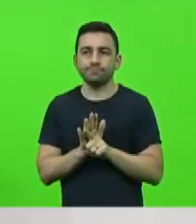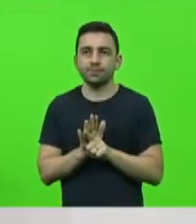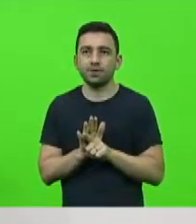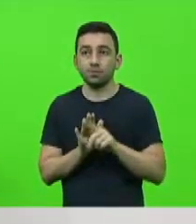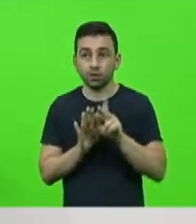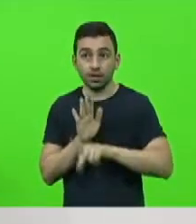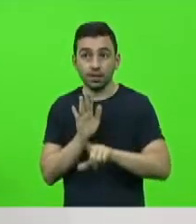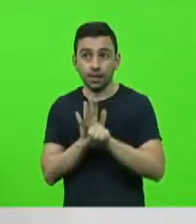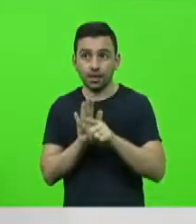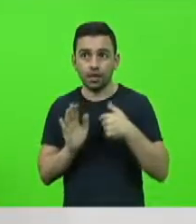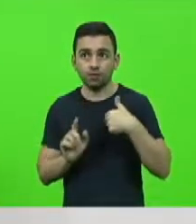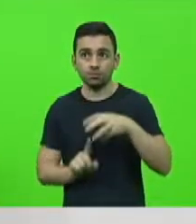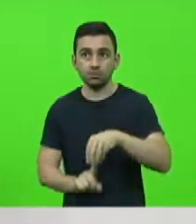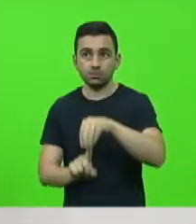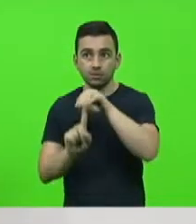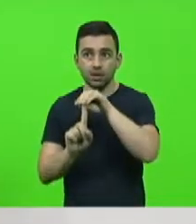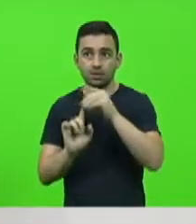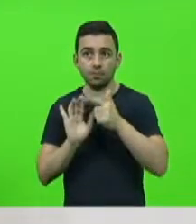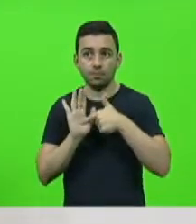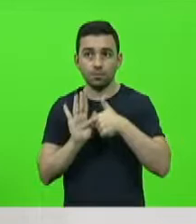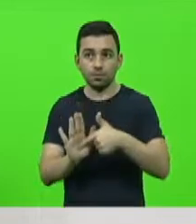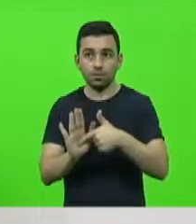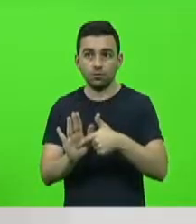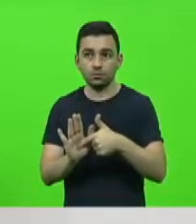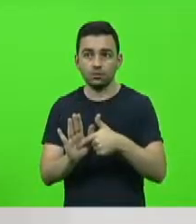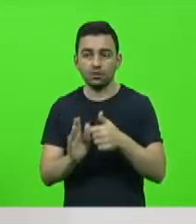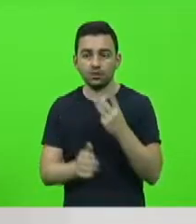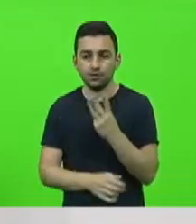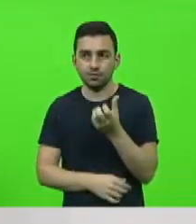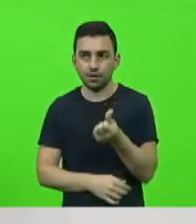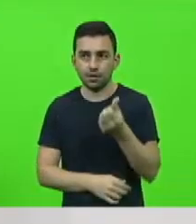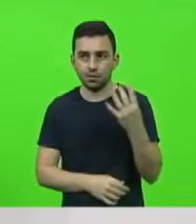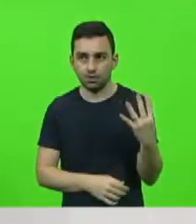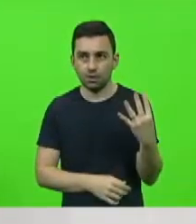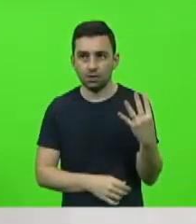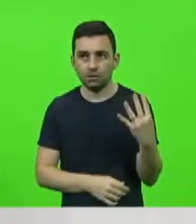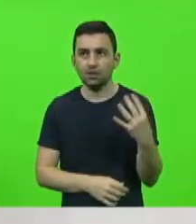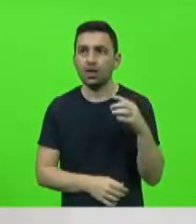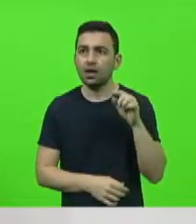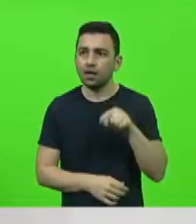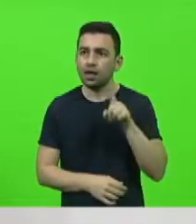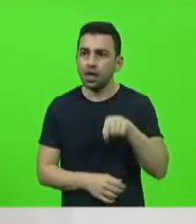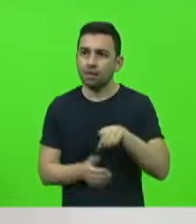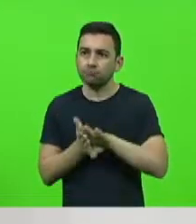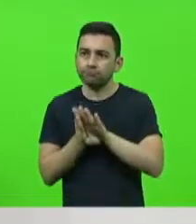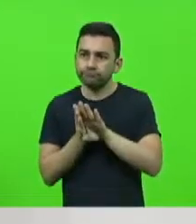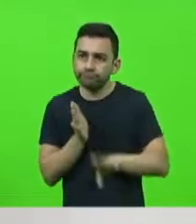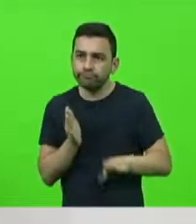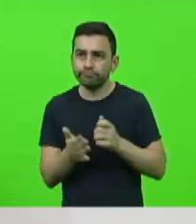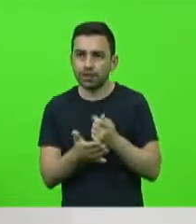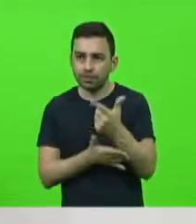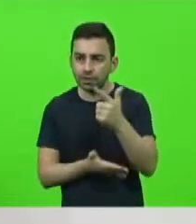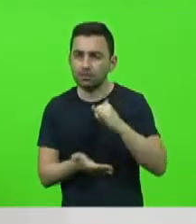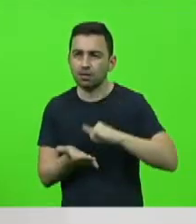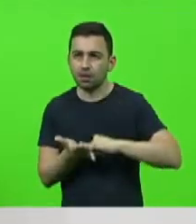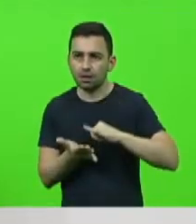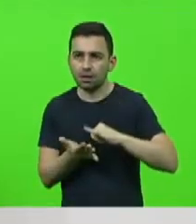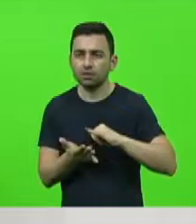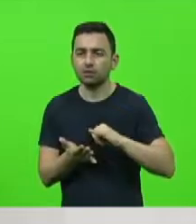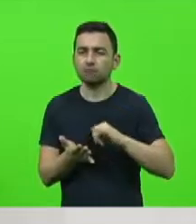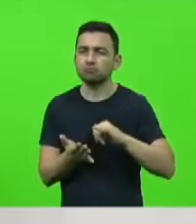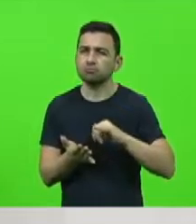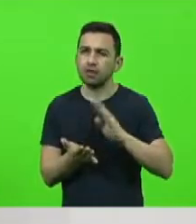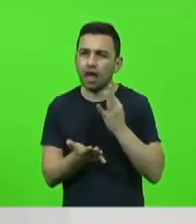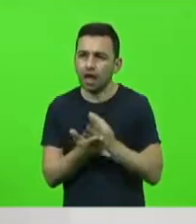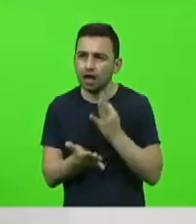lei, destaco o projeto de lei 364, que dispõe sobre a isenção do pagamento de taxas de inscrição em concursos públicos